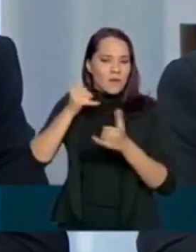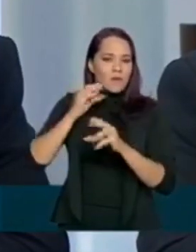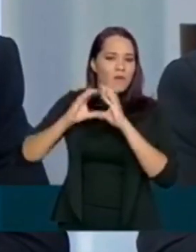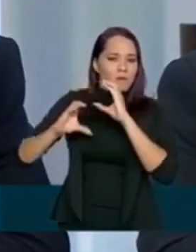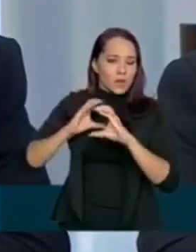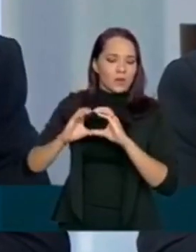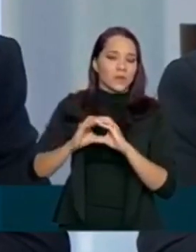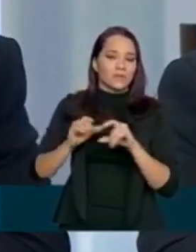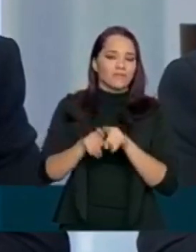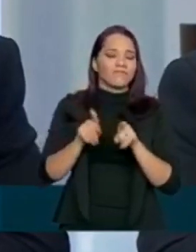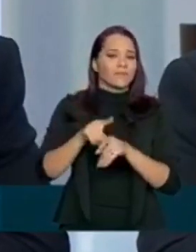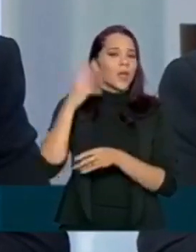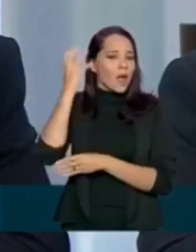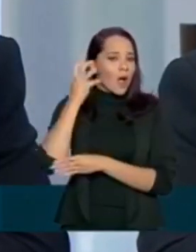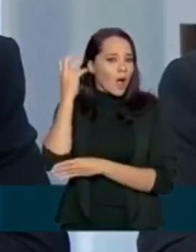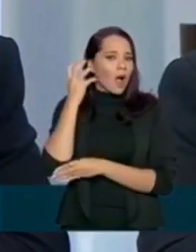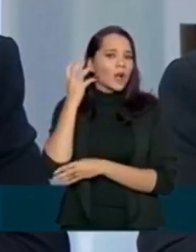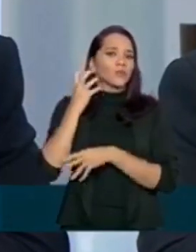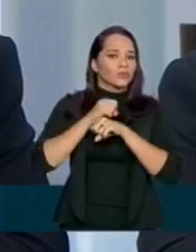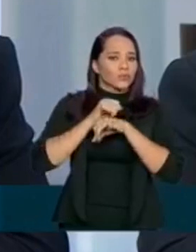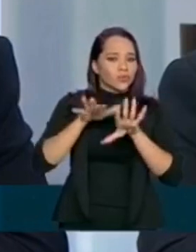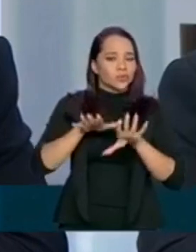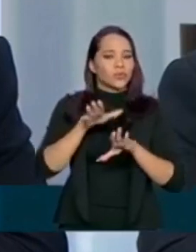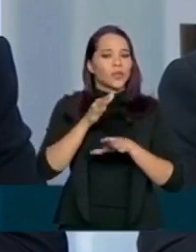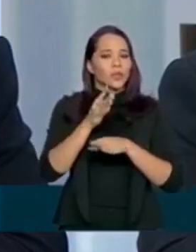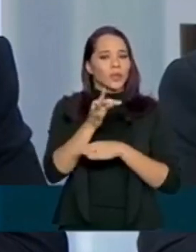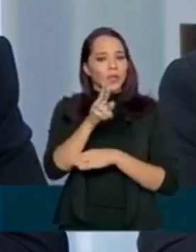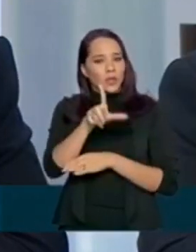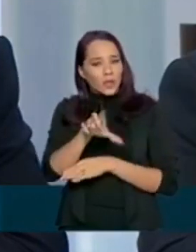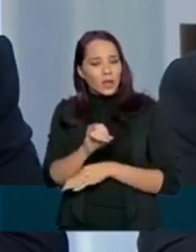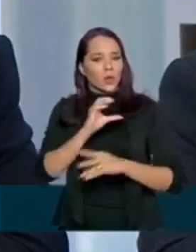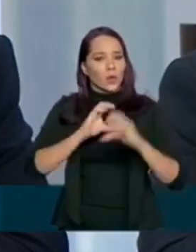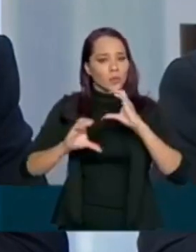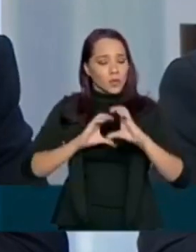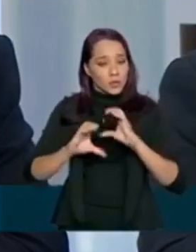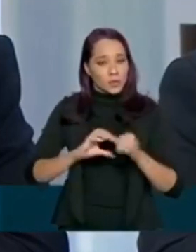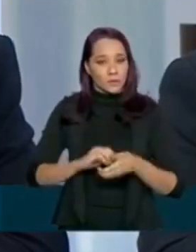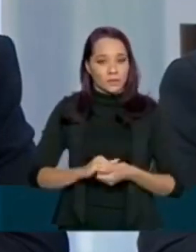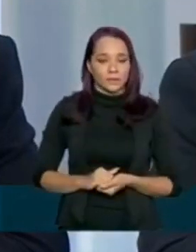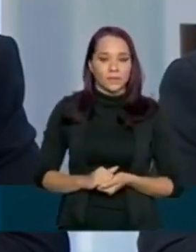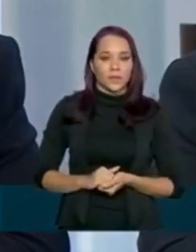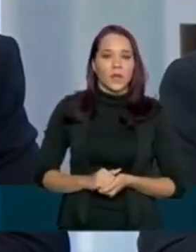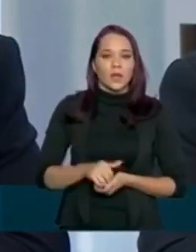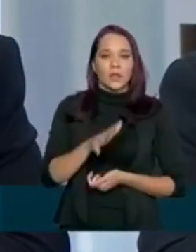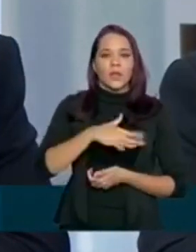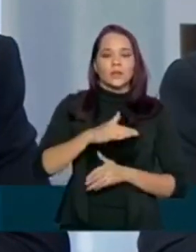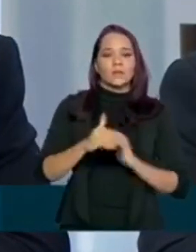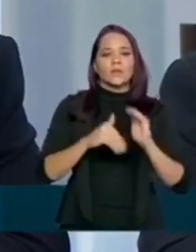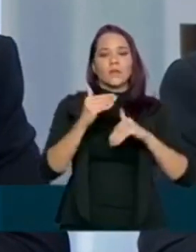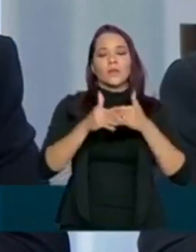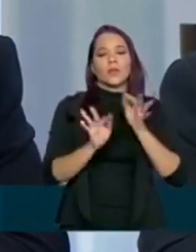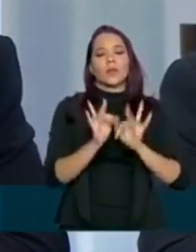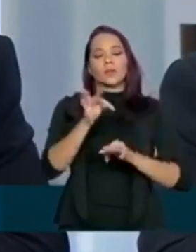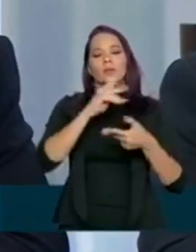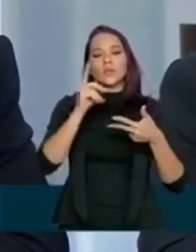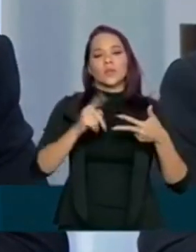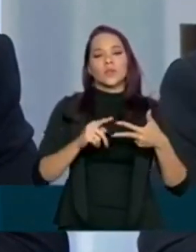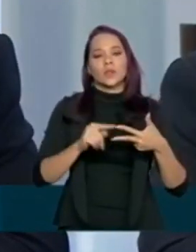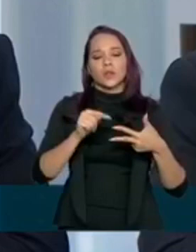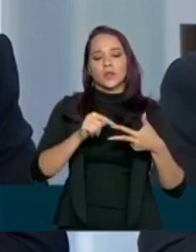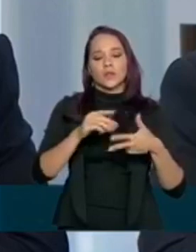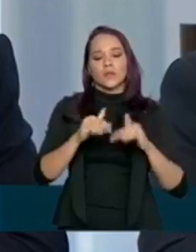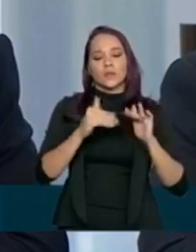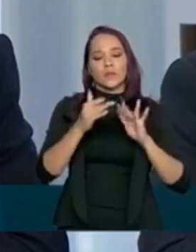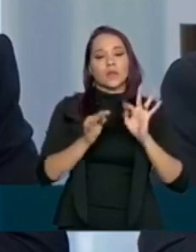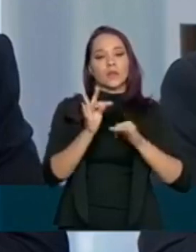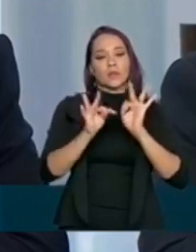comunicações assim cobrir radiodifusão e telecomunicações e radiodifusão na parte desenvolvimento de tecnologia nós temos